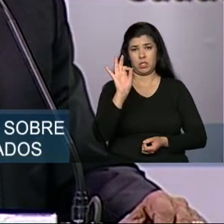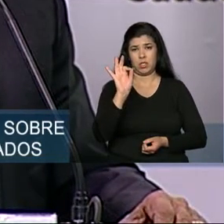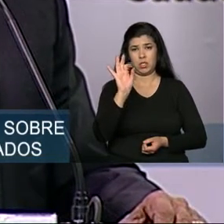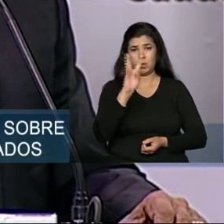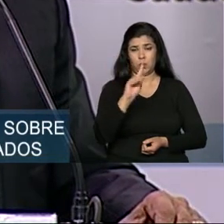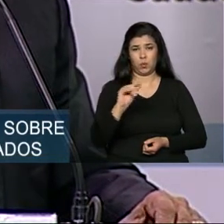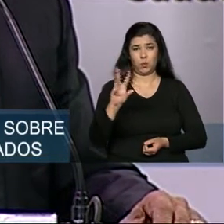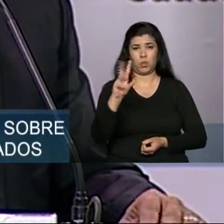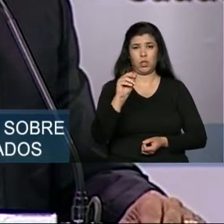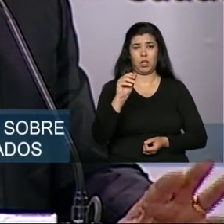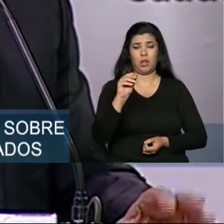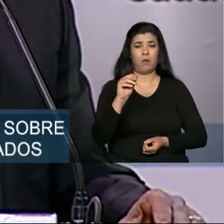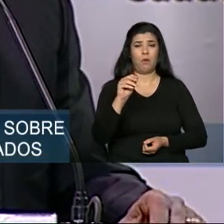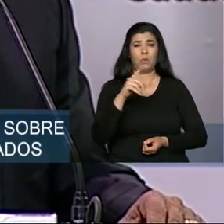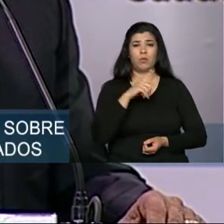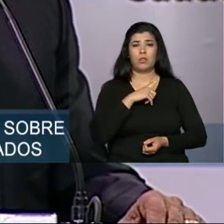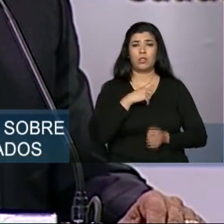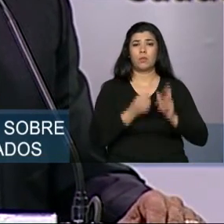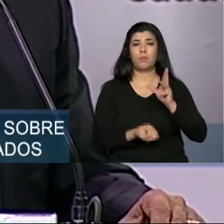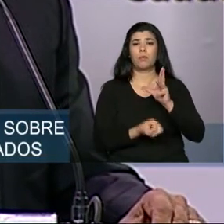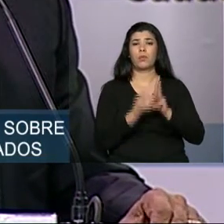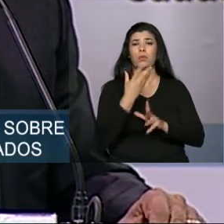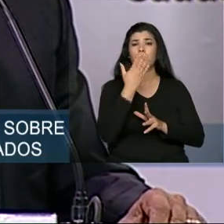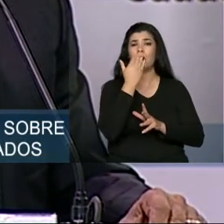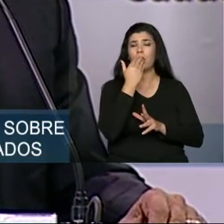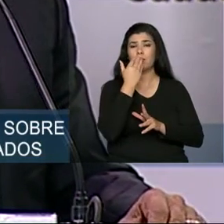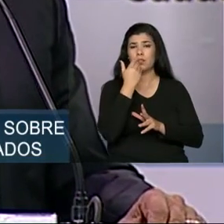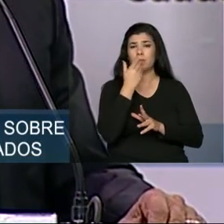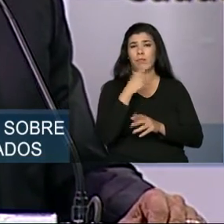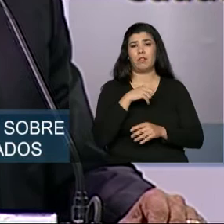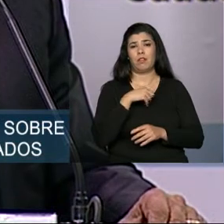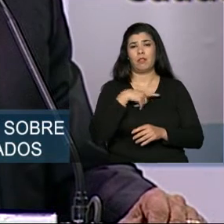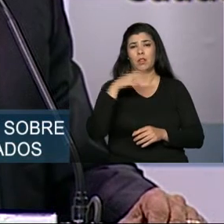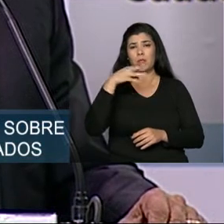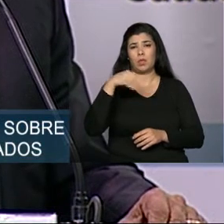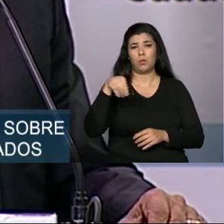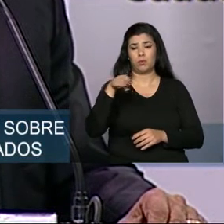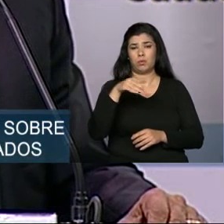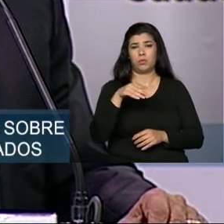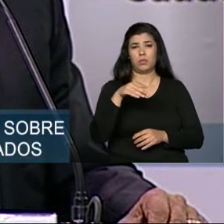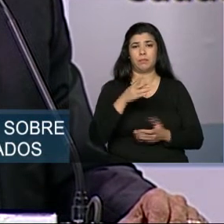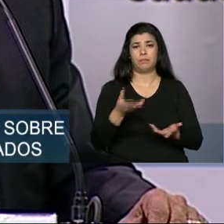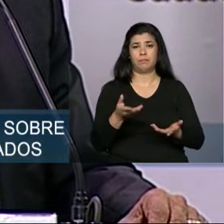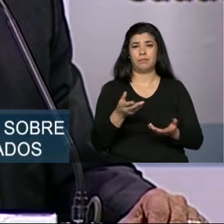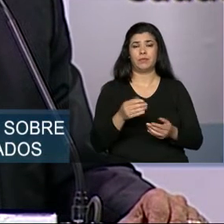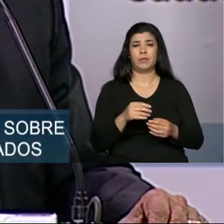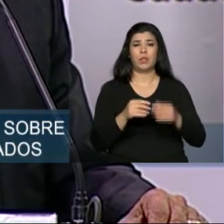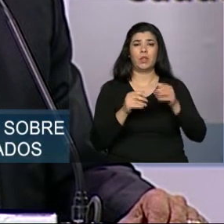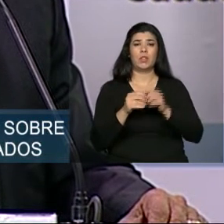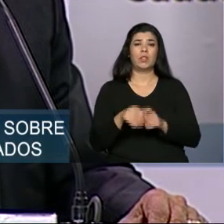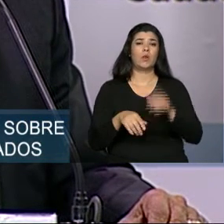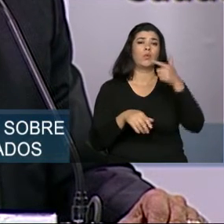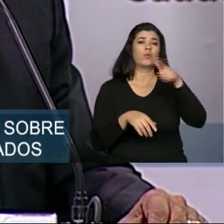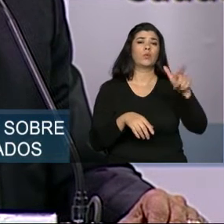23 ponto qualquer coisa, mas vamos considerar 25% para facilitar o número. A sociedade